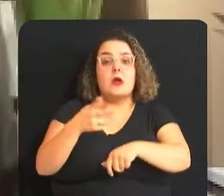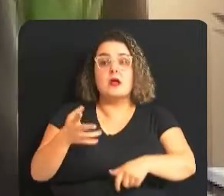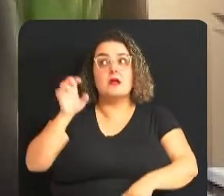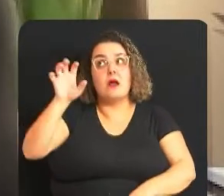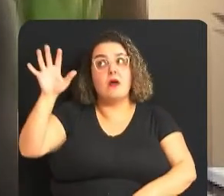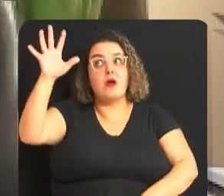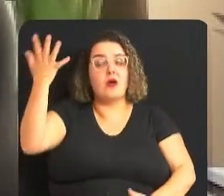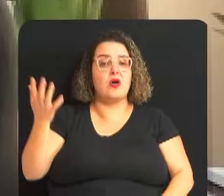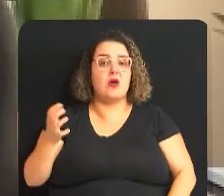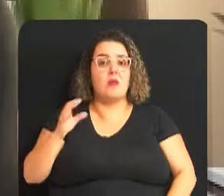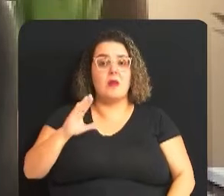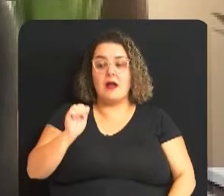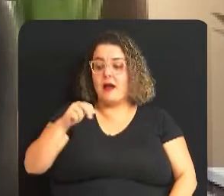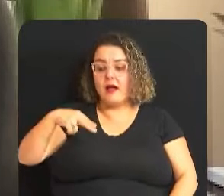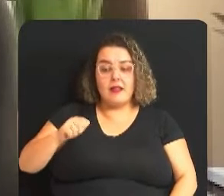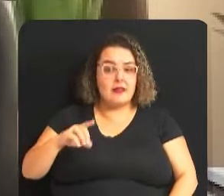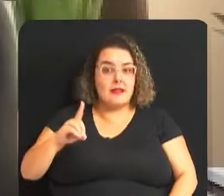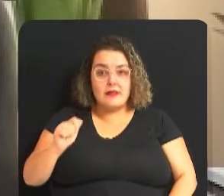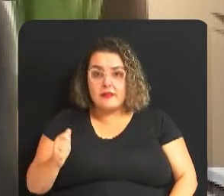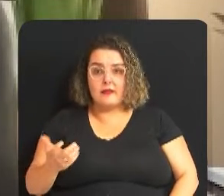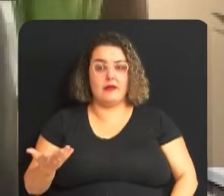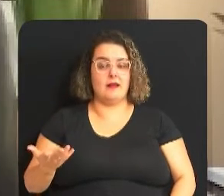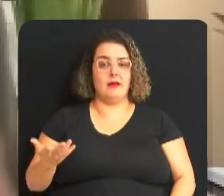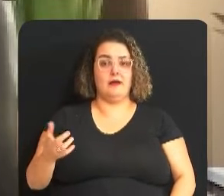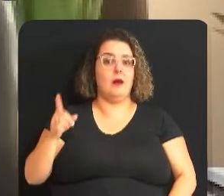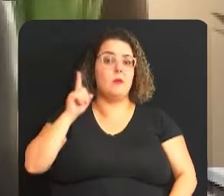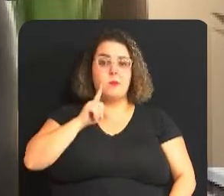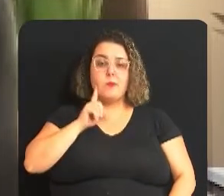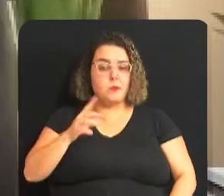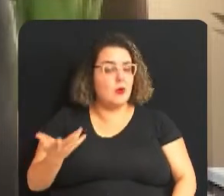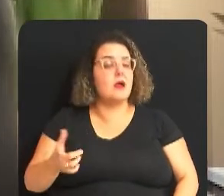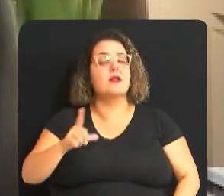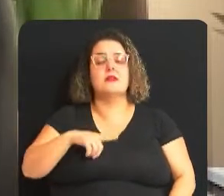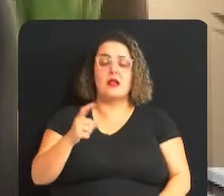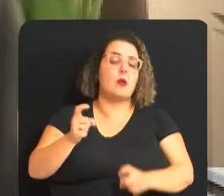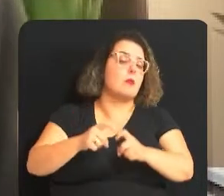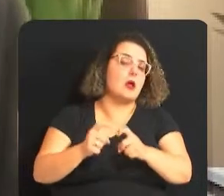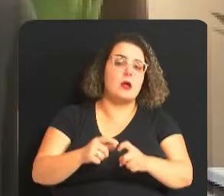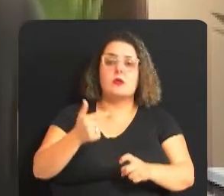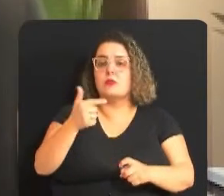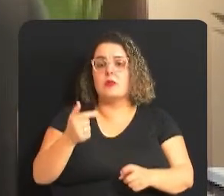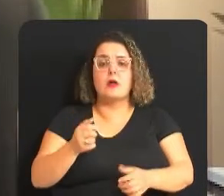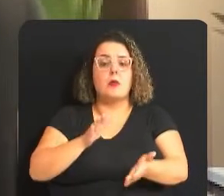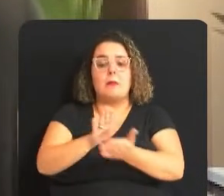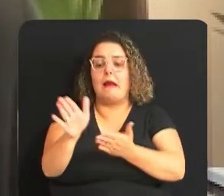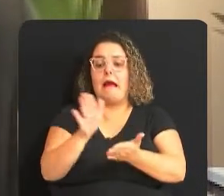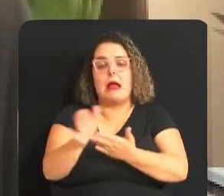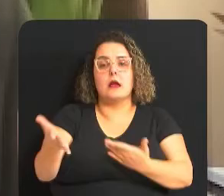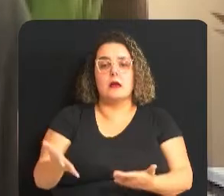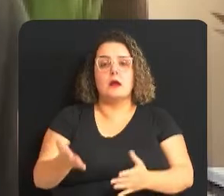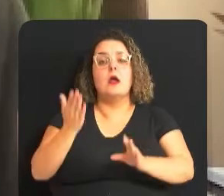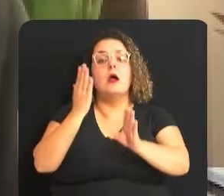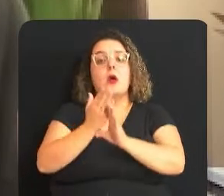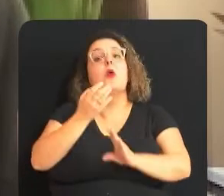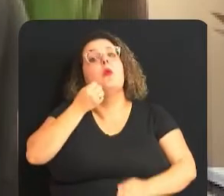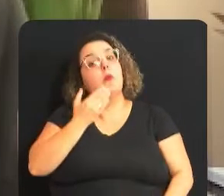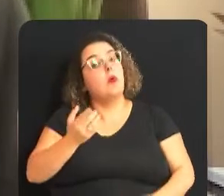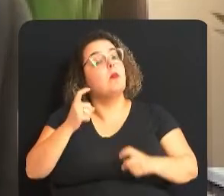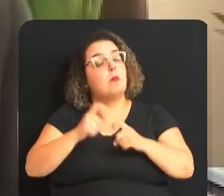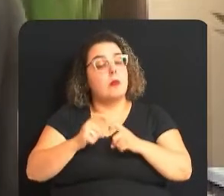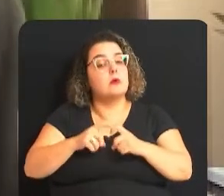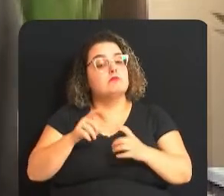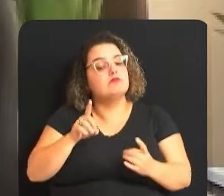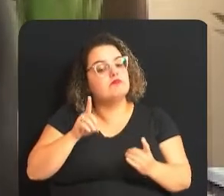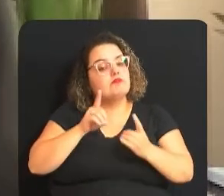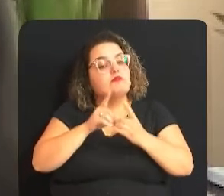porque você faz consulta por vídeo. Então, tenha o seu médico. Você não tem condição de gastar? Ache um bom médico que você se identifique